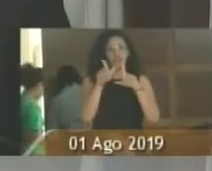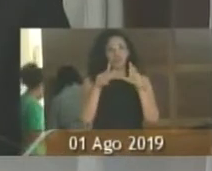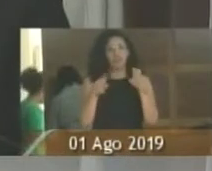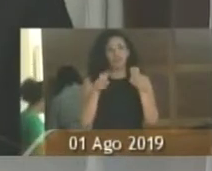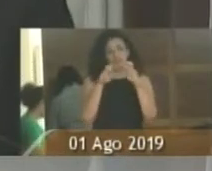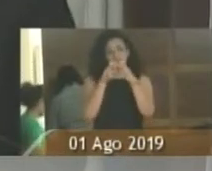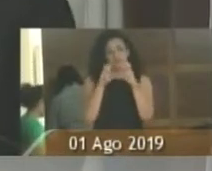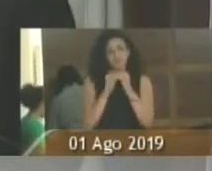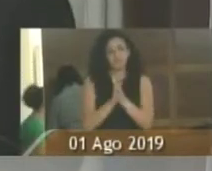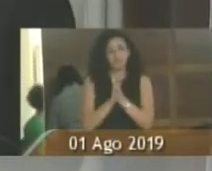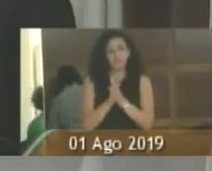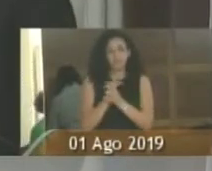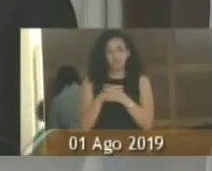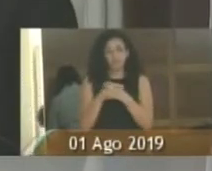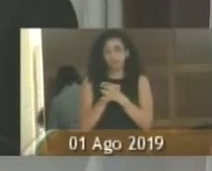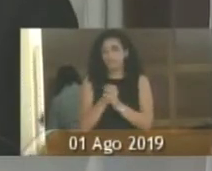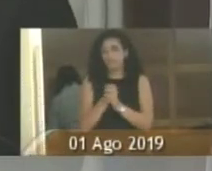residências.